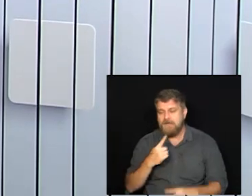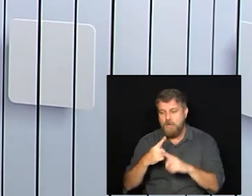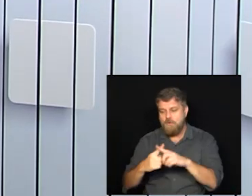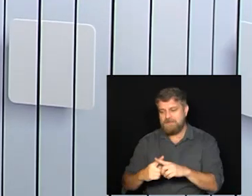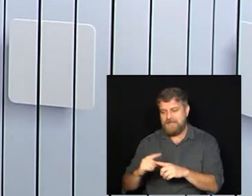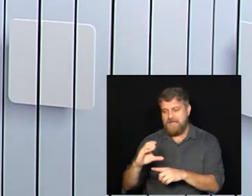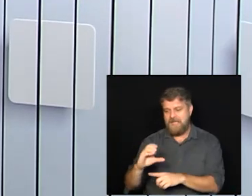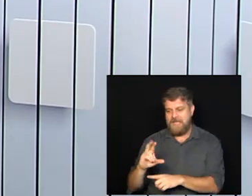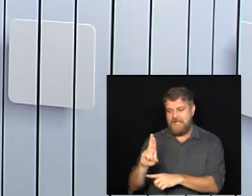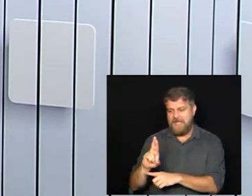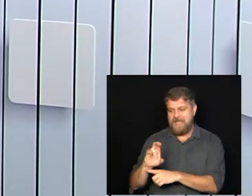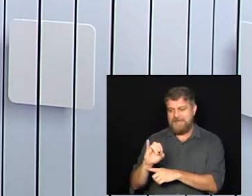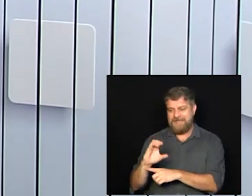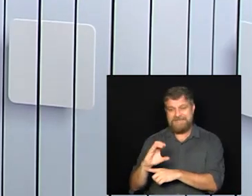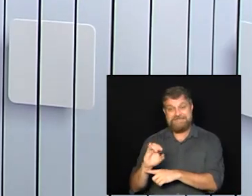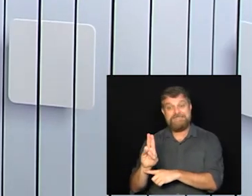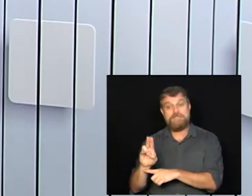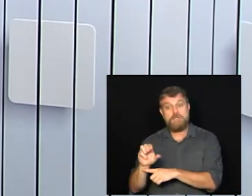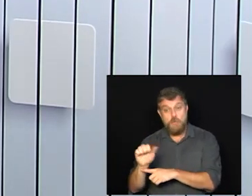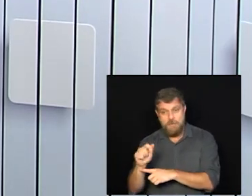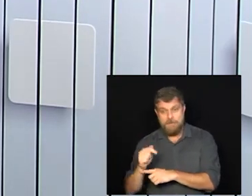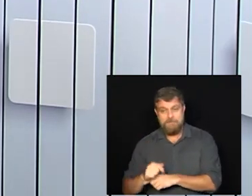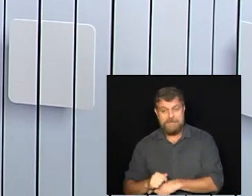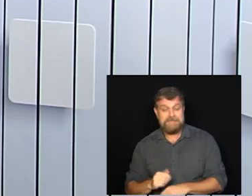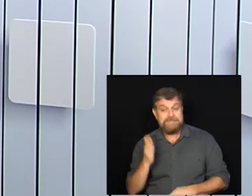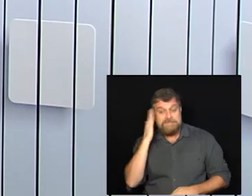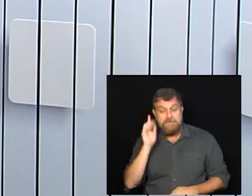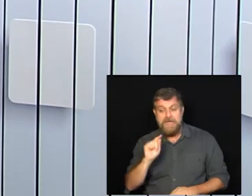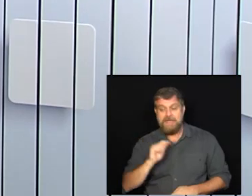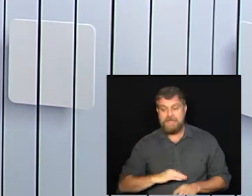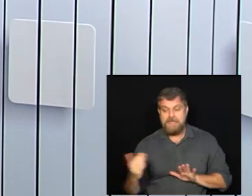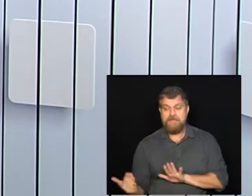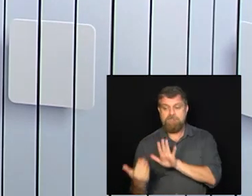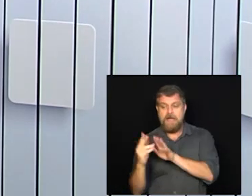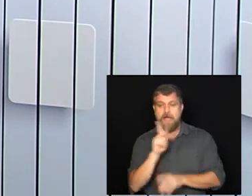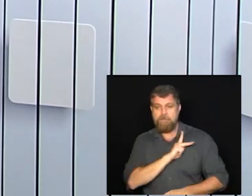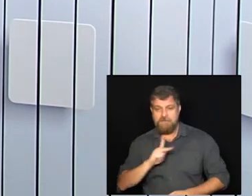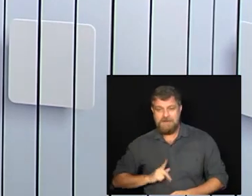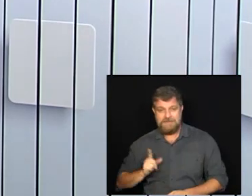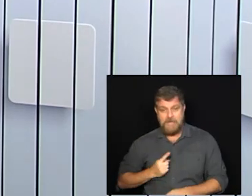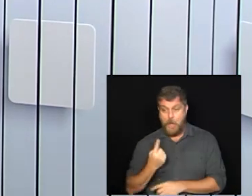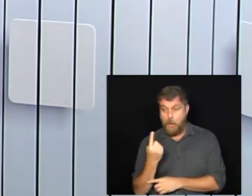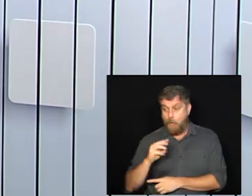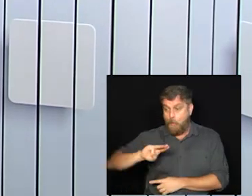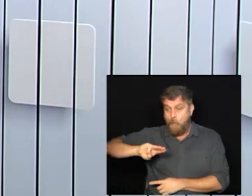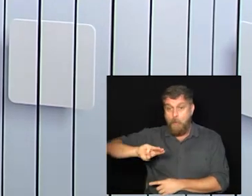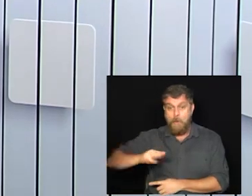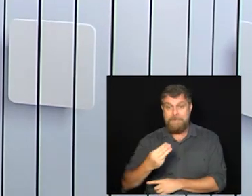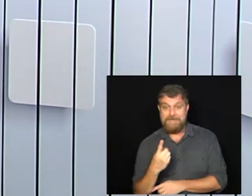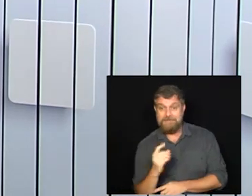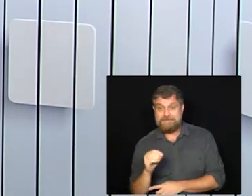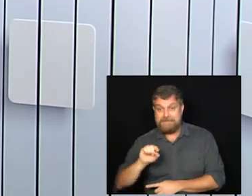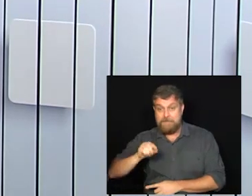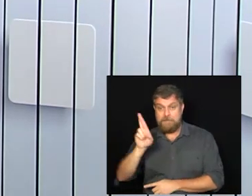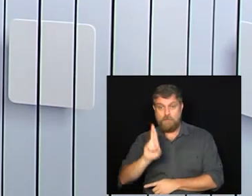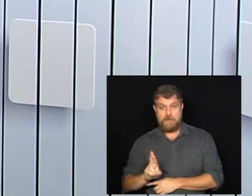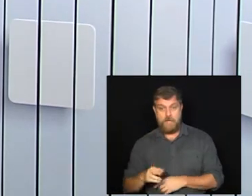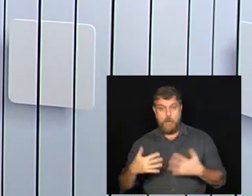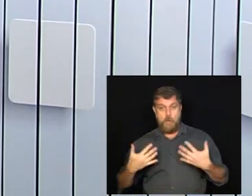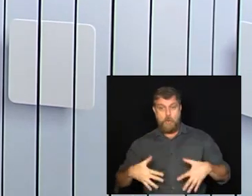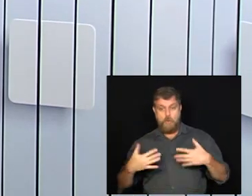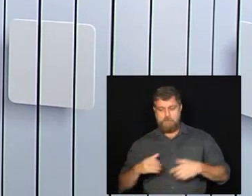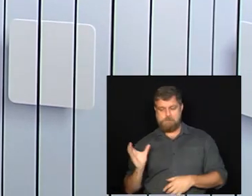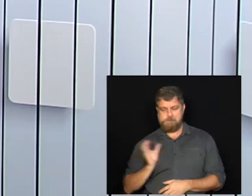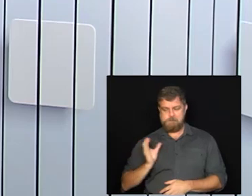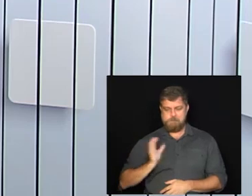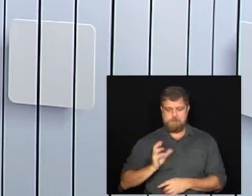quem enfrenta a Ponte Preta, que já recebeu só por essa vitória R$1.100.000 550